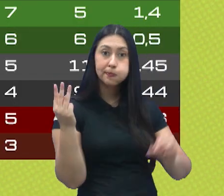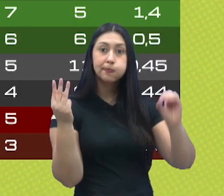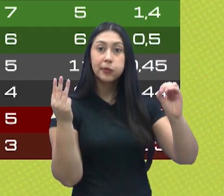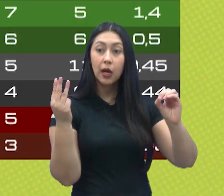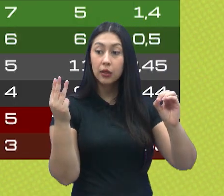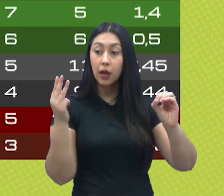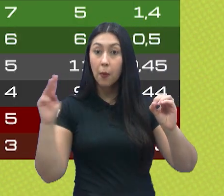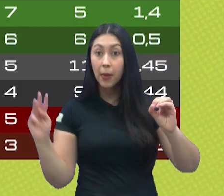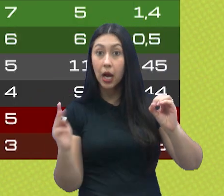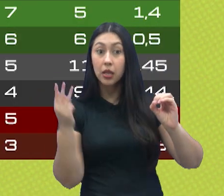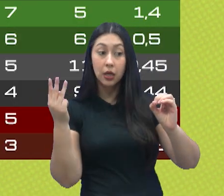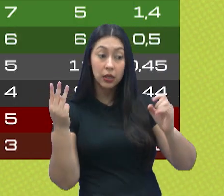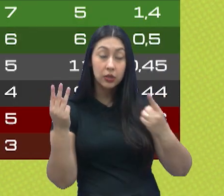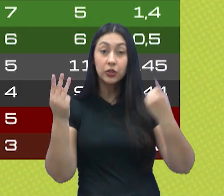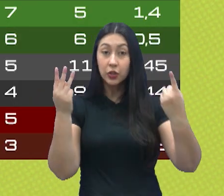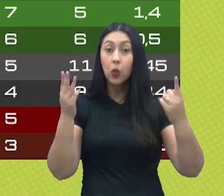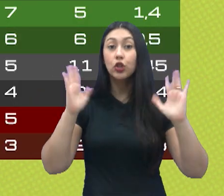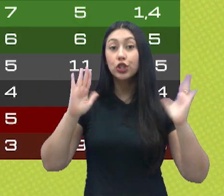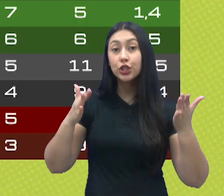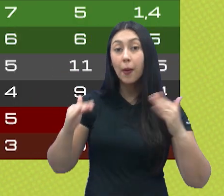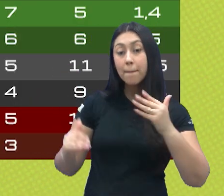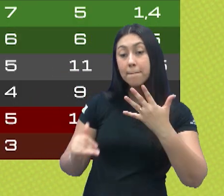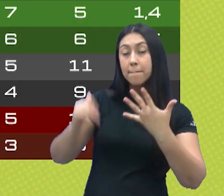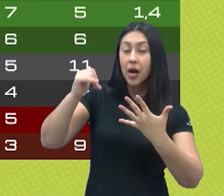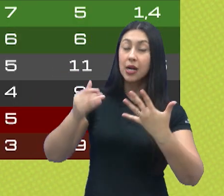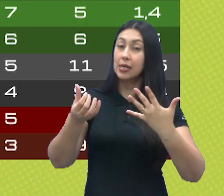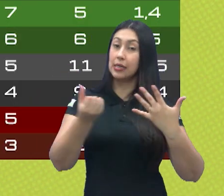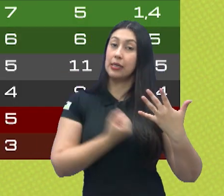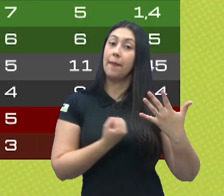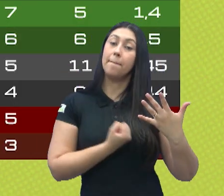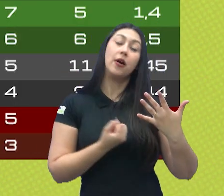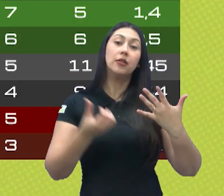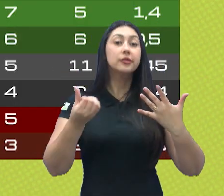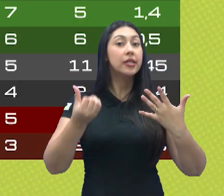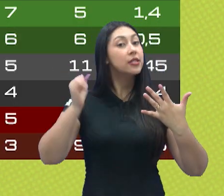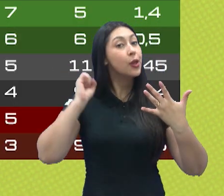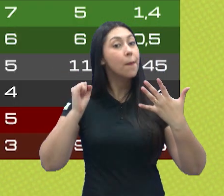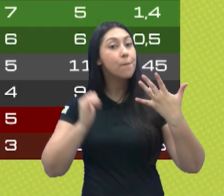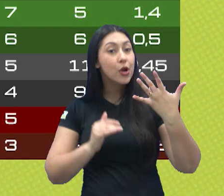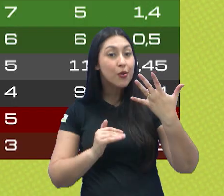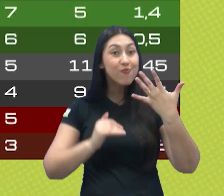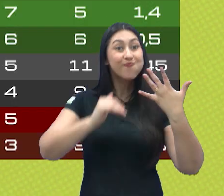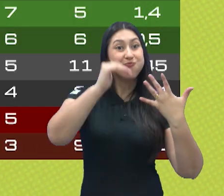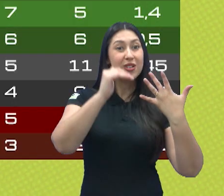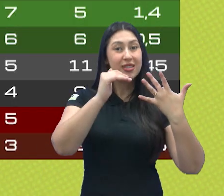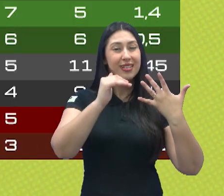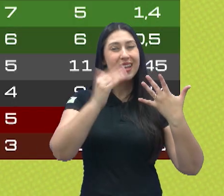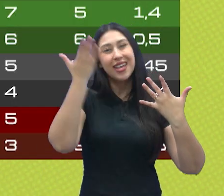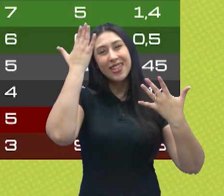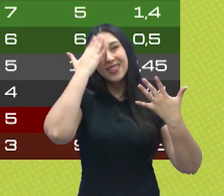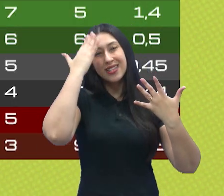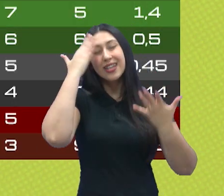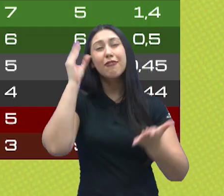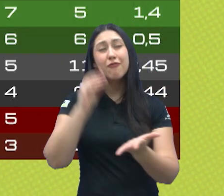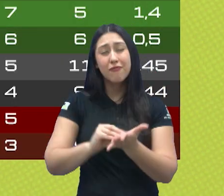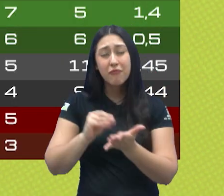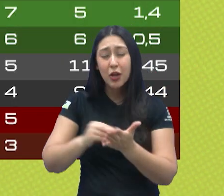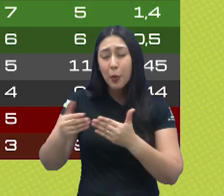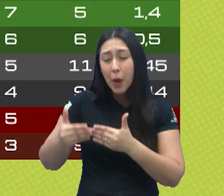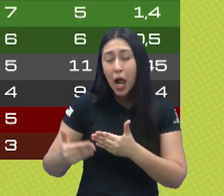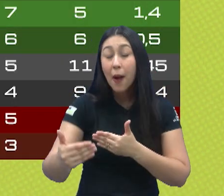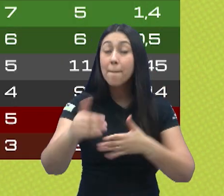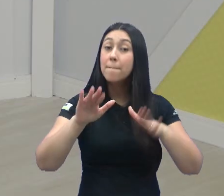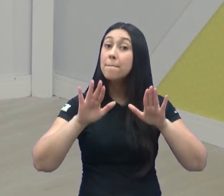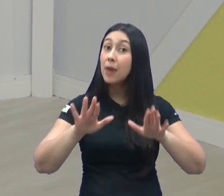3-1, vai a 6 pontos e olha, provavelmente pode entrar já na zona de classificação. Eu sei que falta muito jogo ainda, mas